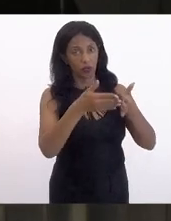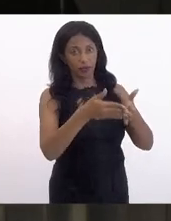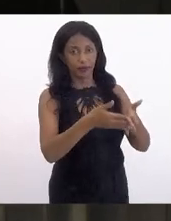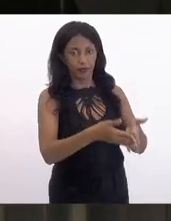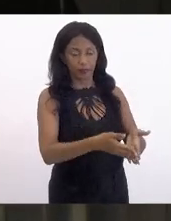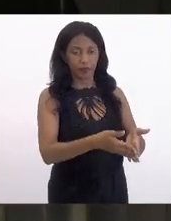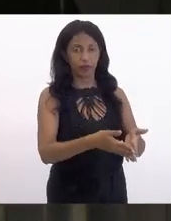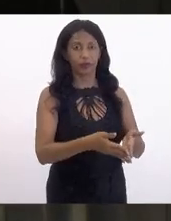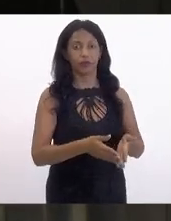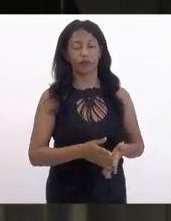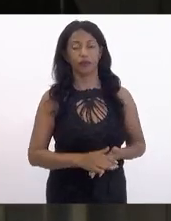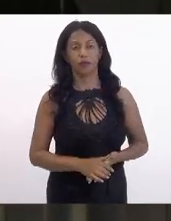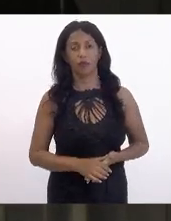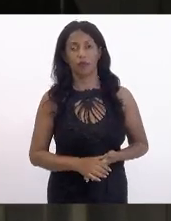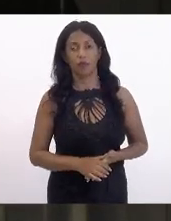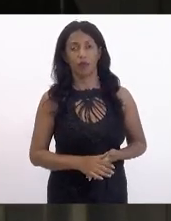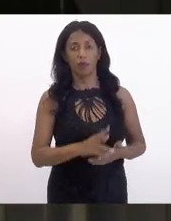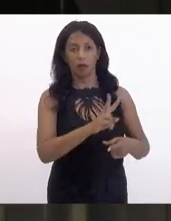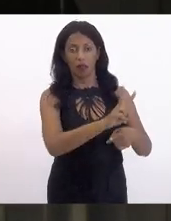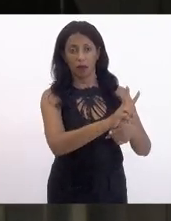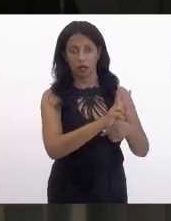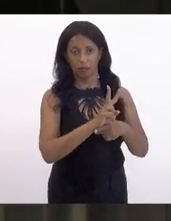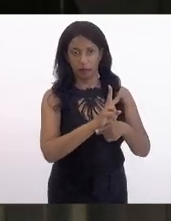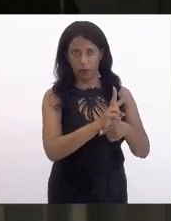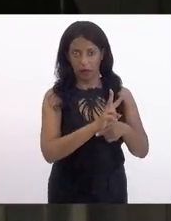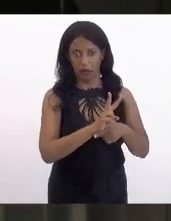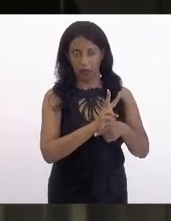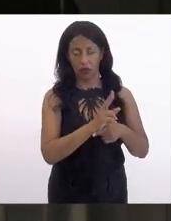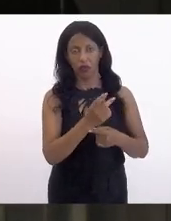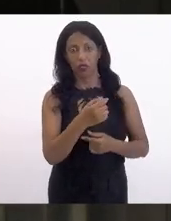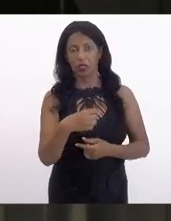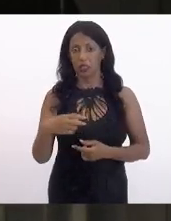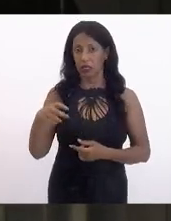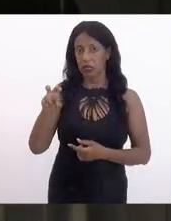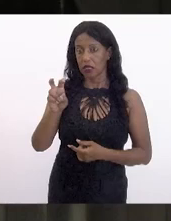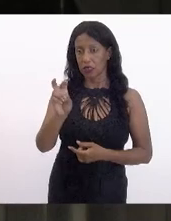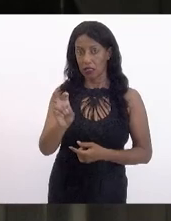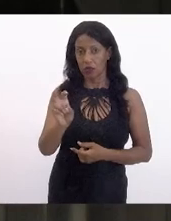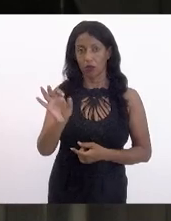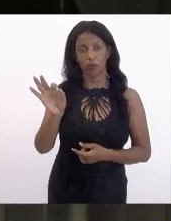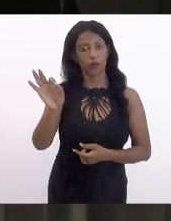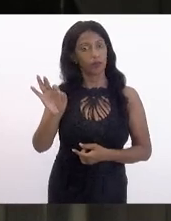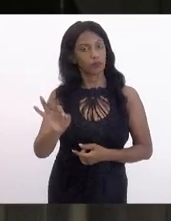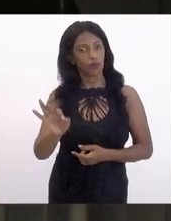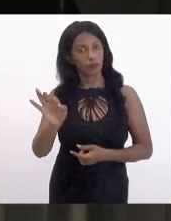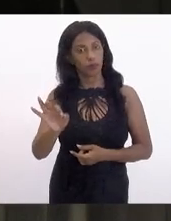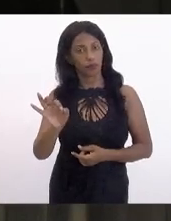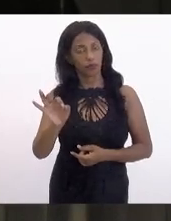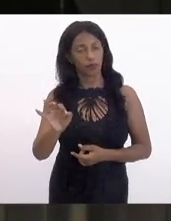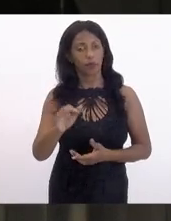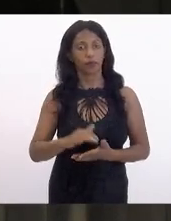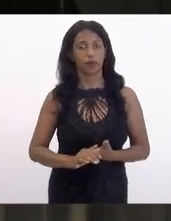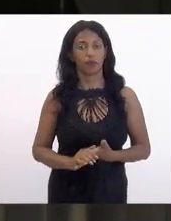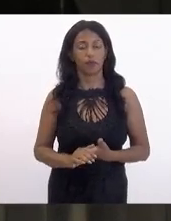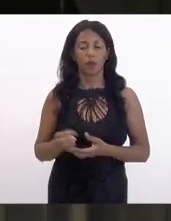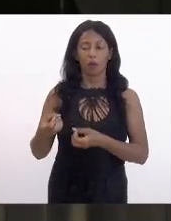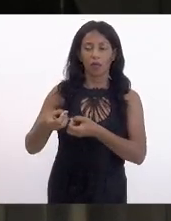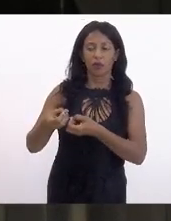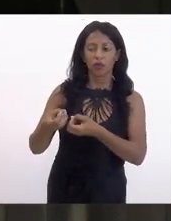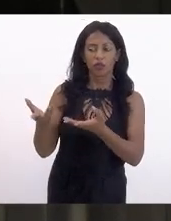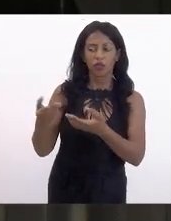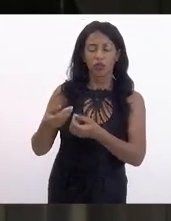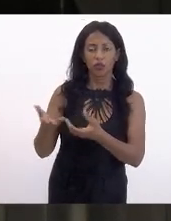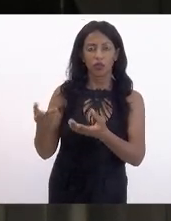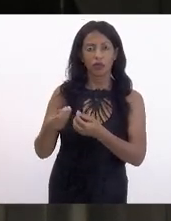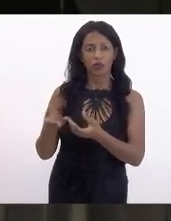especificamente para os empréstimos e cinco porcento para amortização de despesas